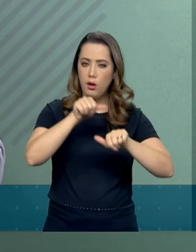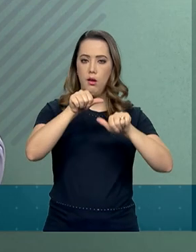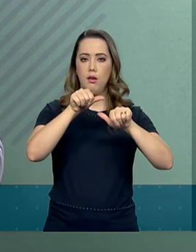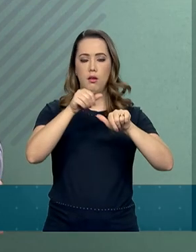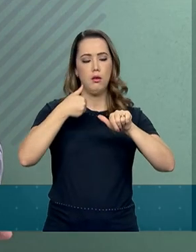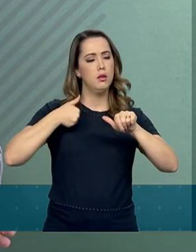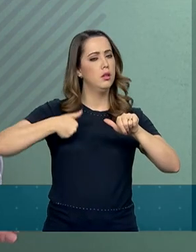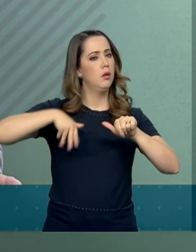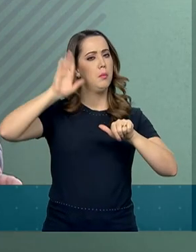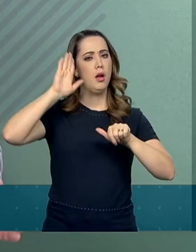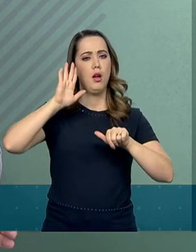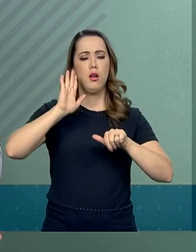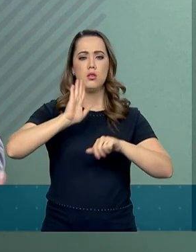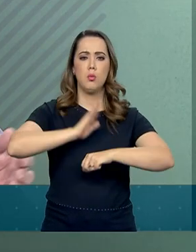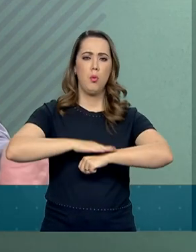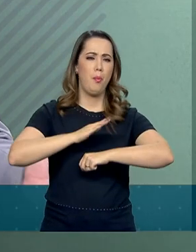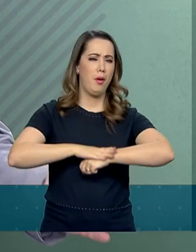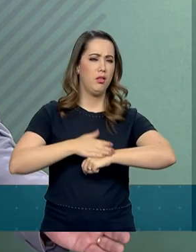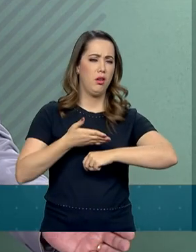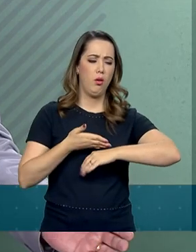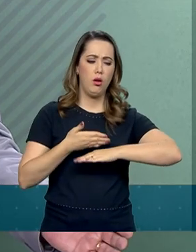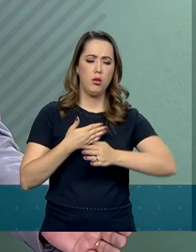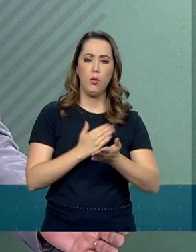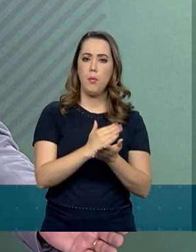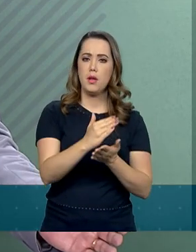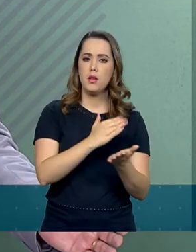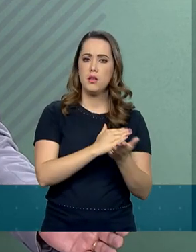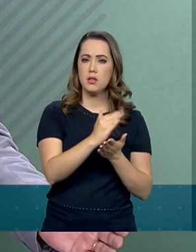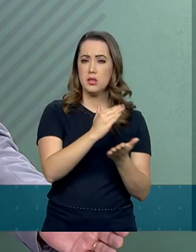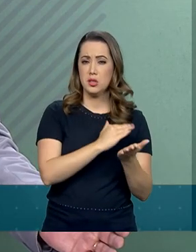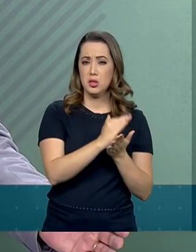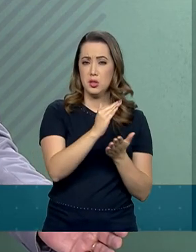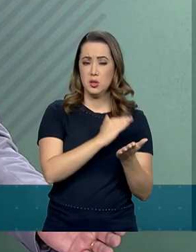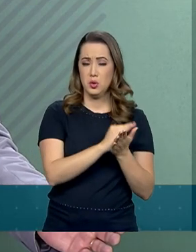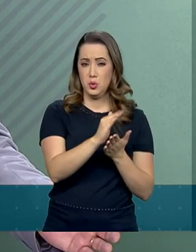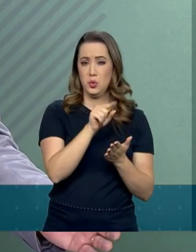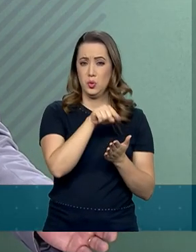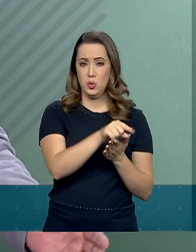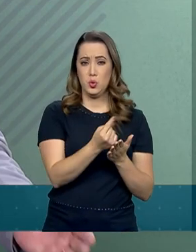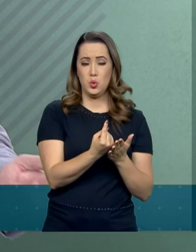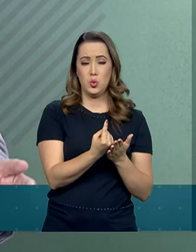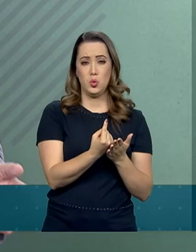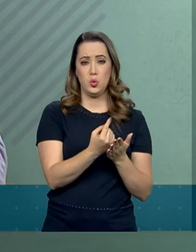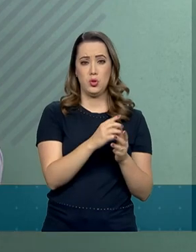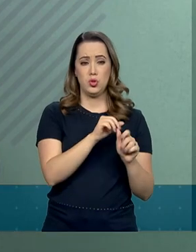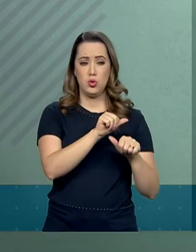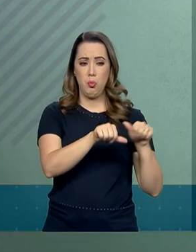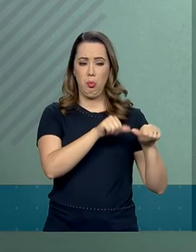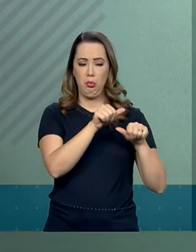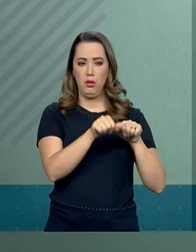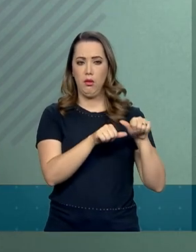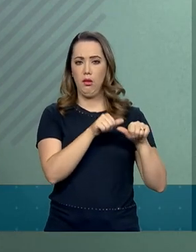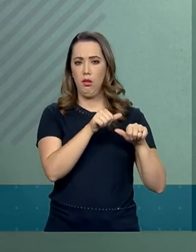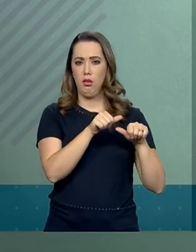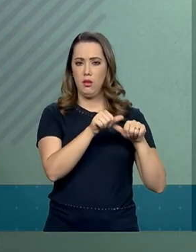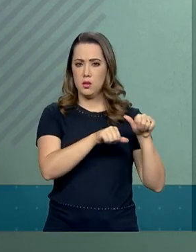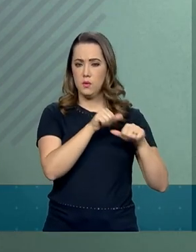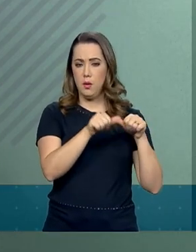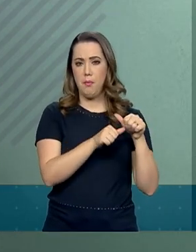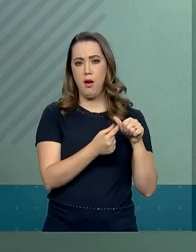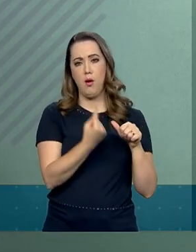no momento inicial de desconstrução do passado errático para a partir dessa desconstrução